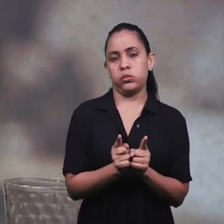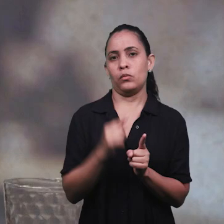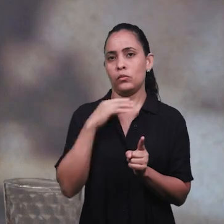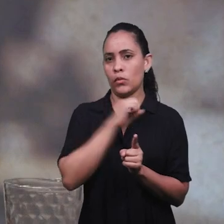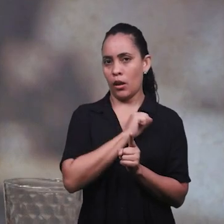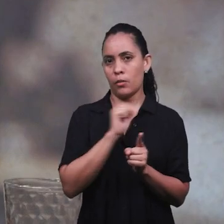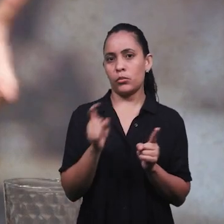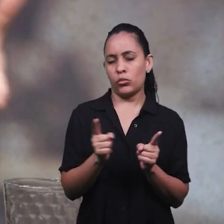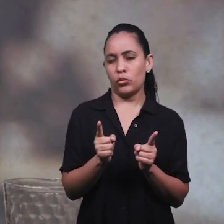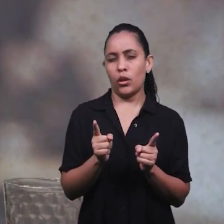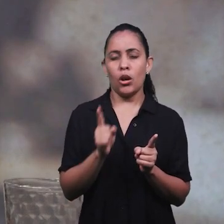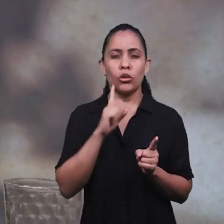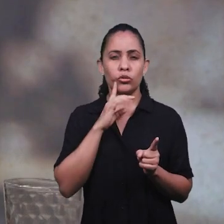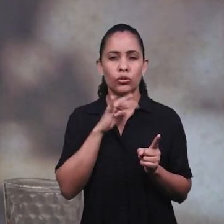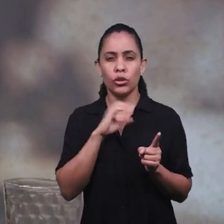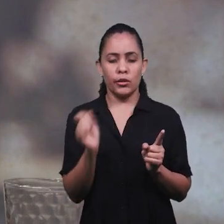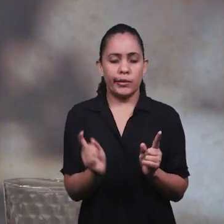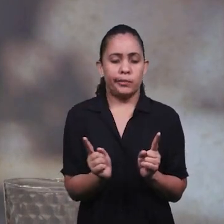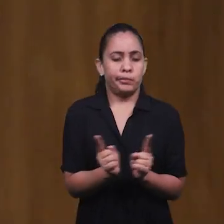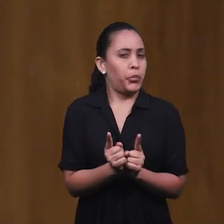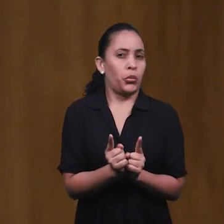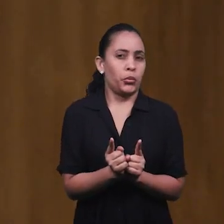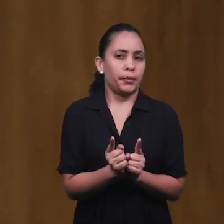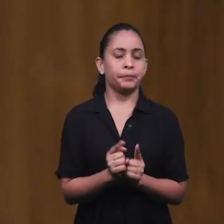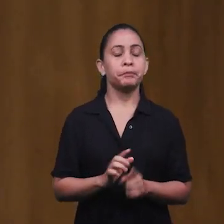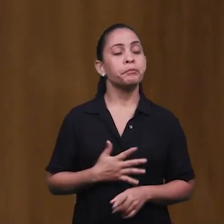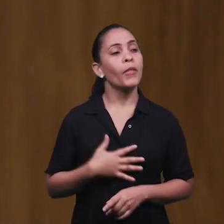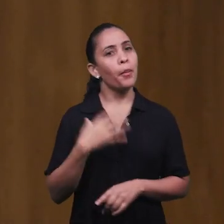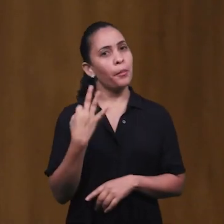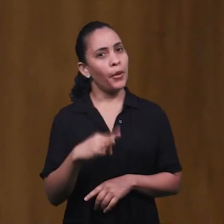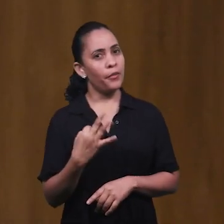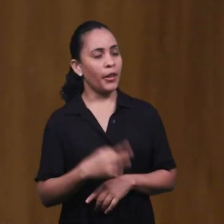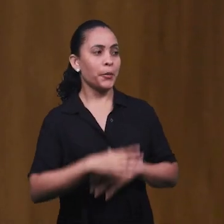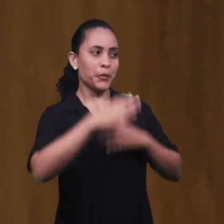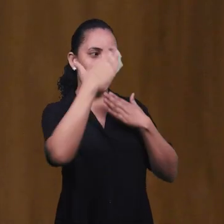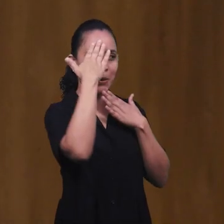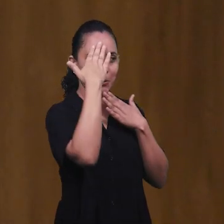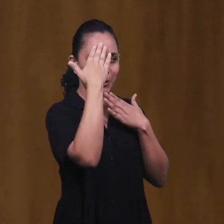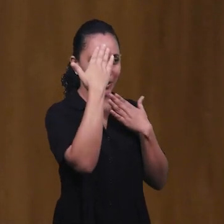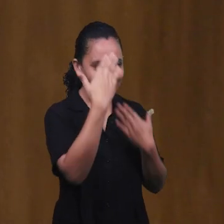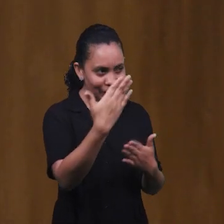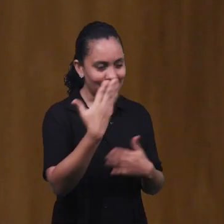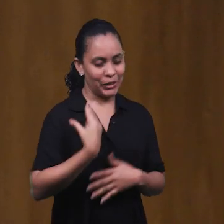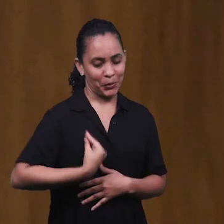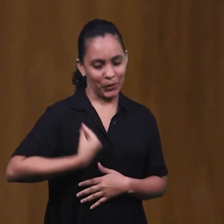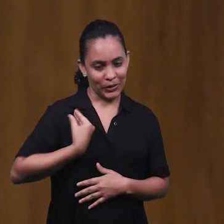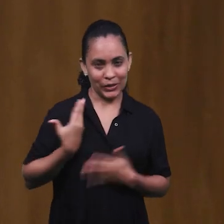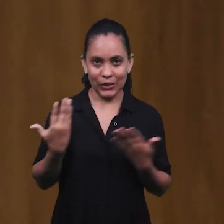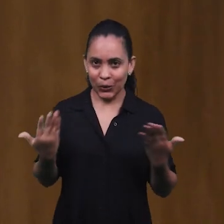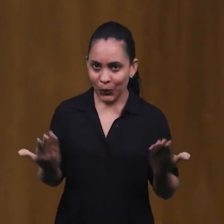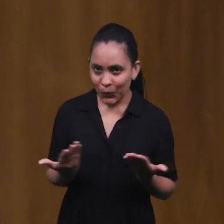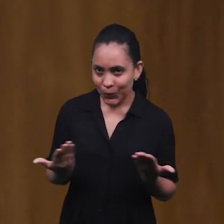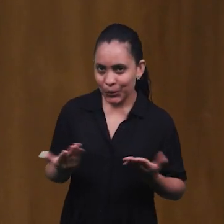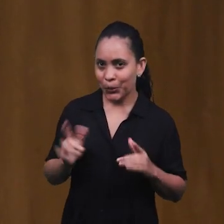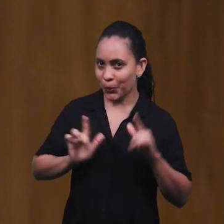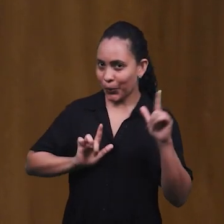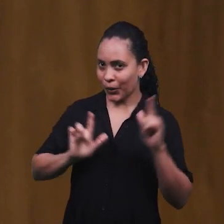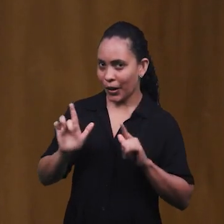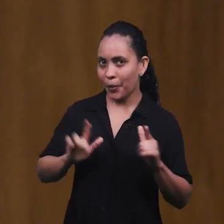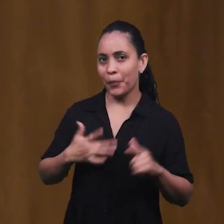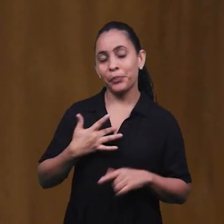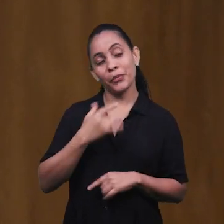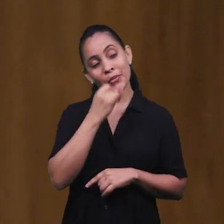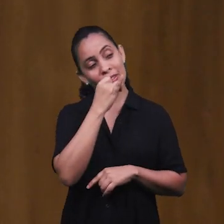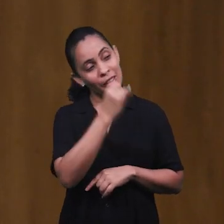entendimento em cada tribunal. Perfeito. Doutor Vinícius, gostaria de agradecer a sua participação no nosso programa e dizer